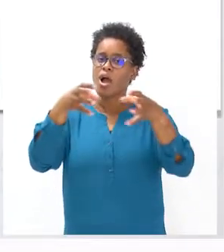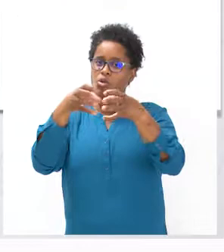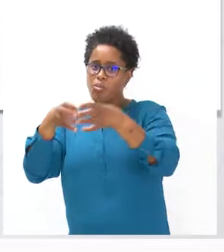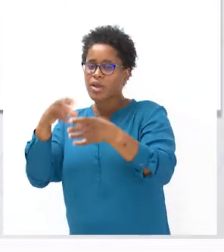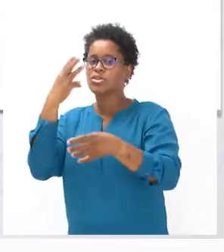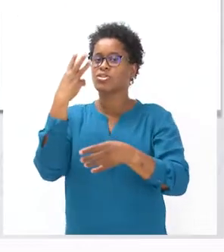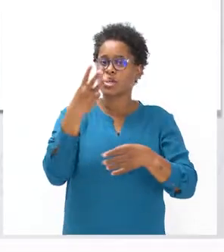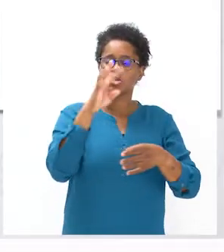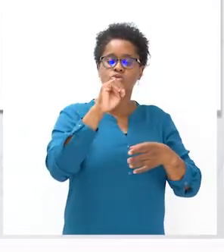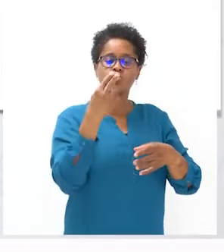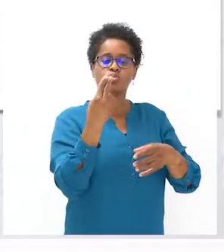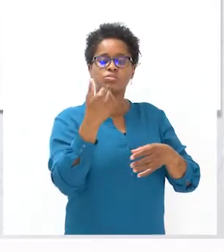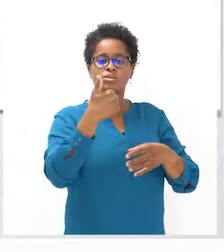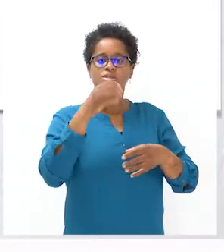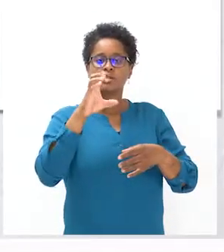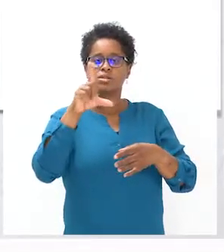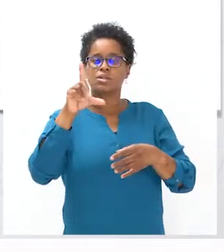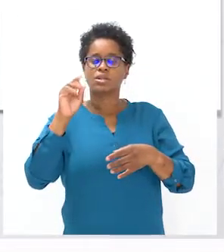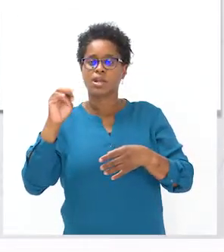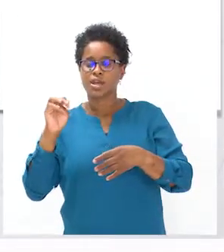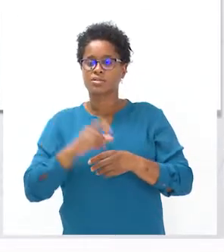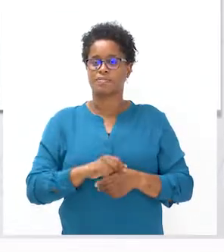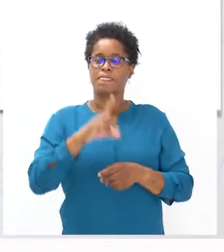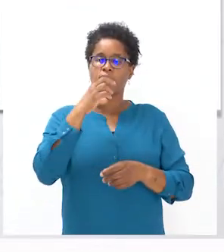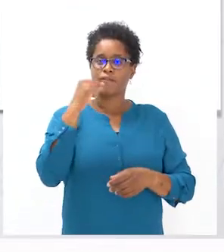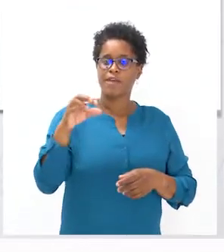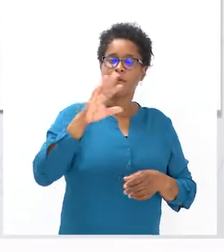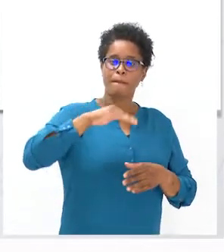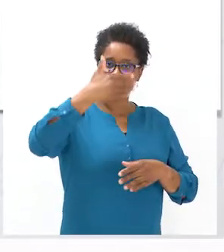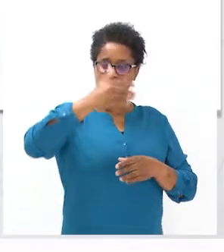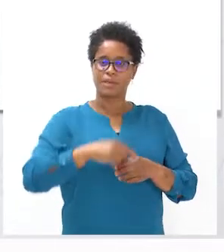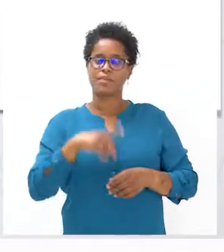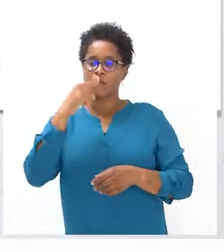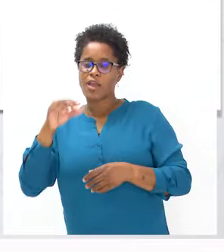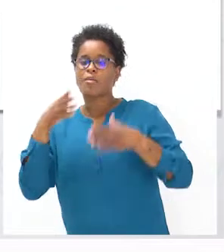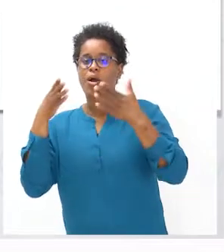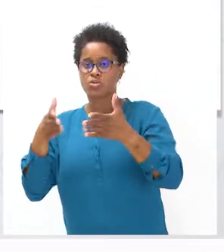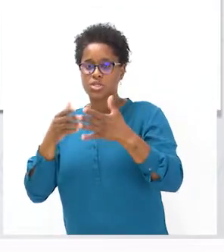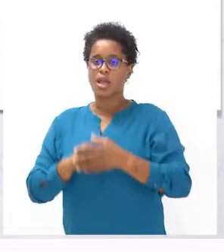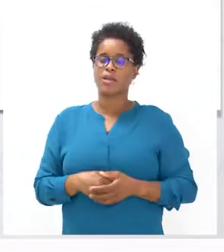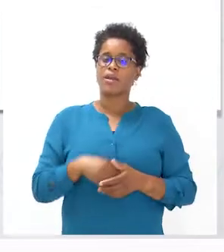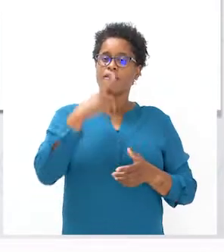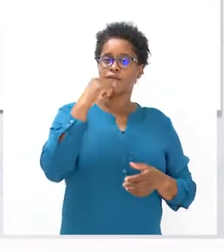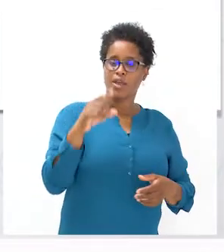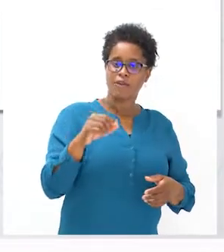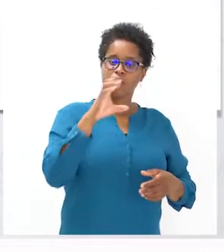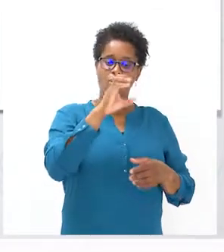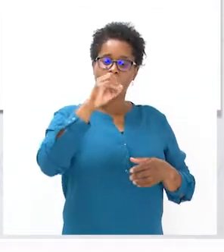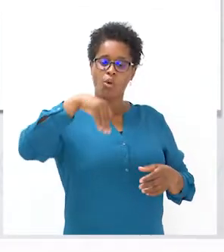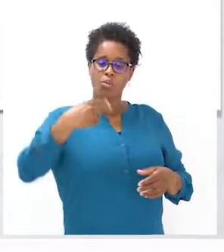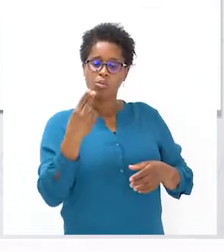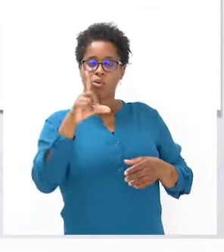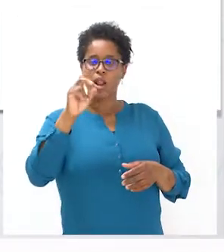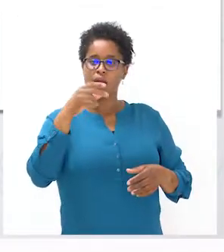em três subclasses. Verbo principal, verbo auxiliar, verbo